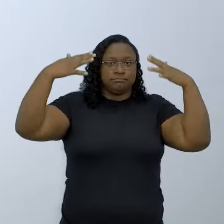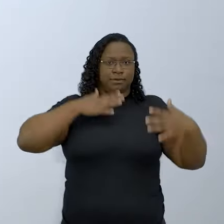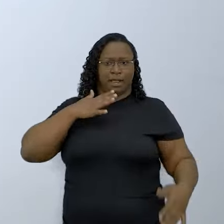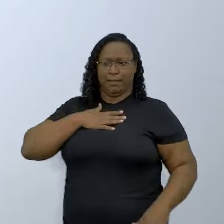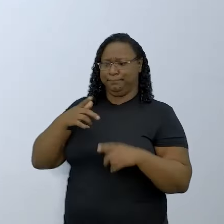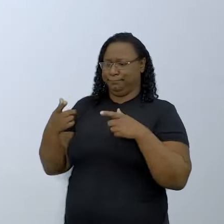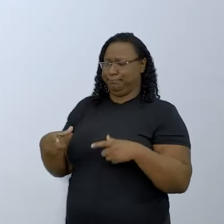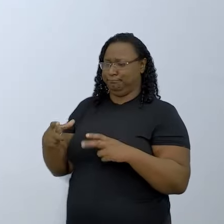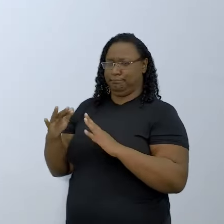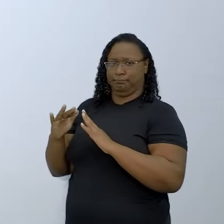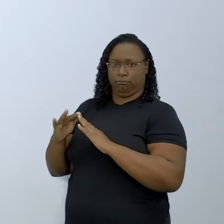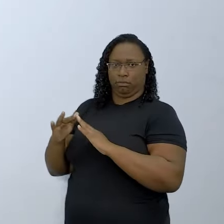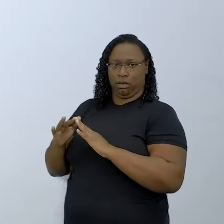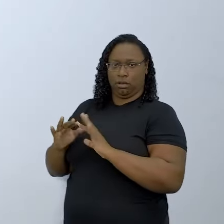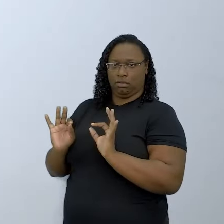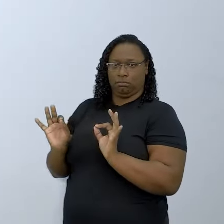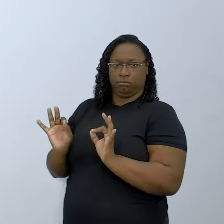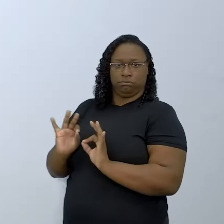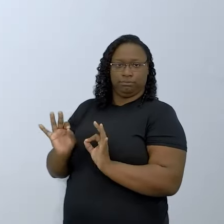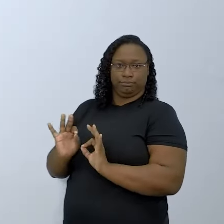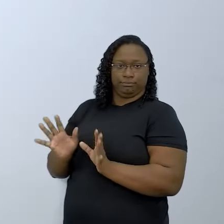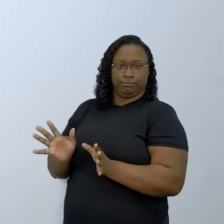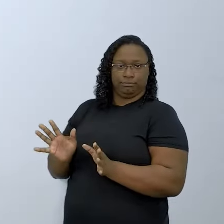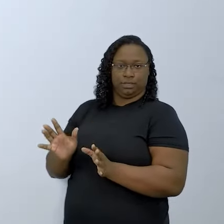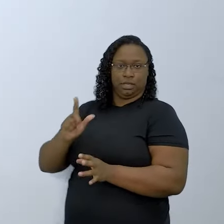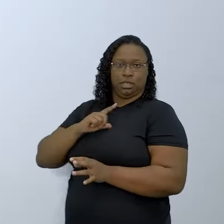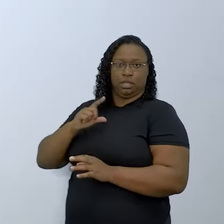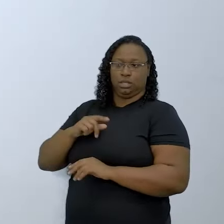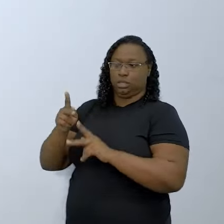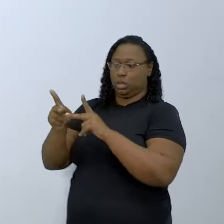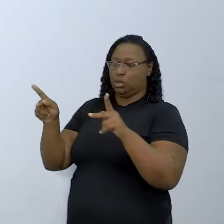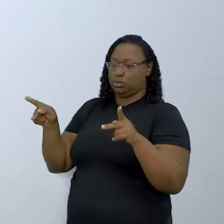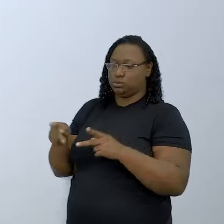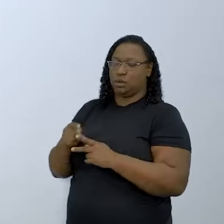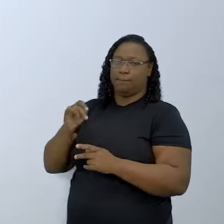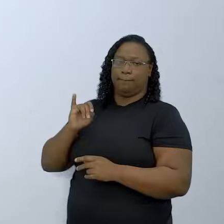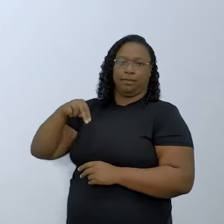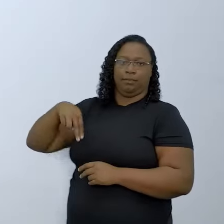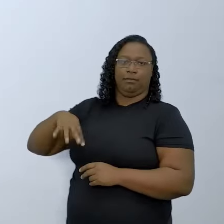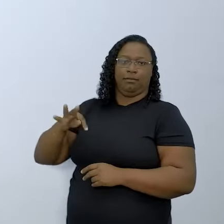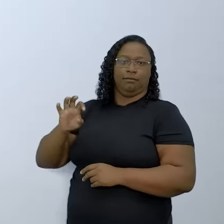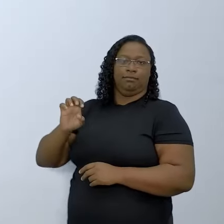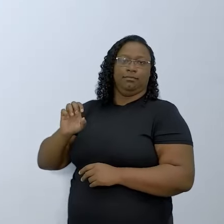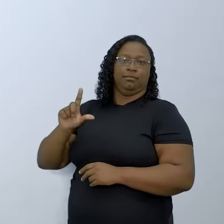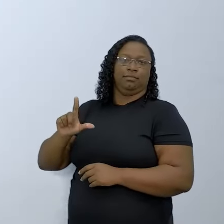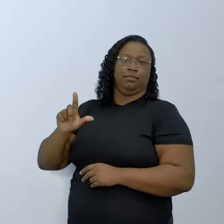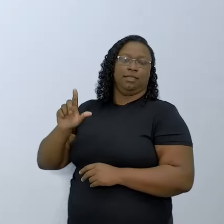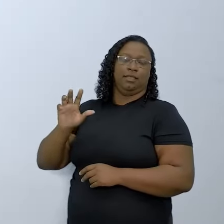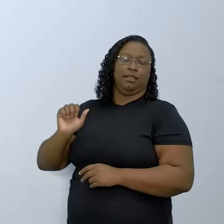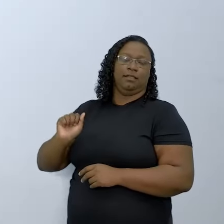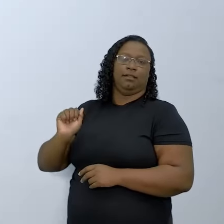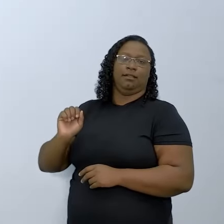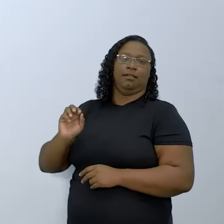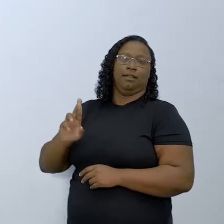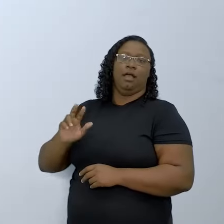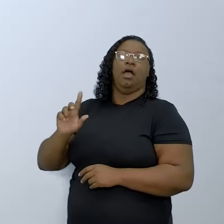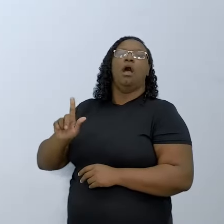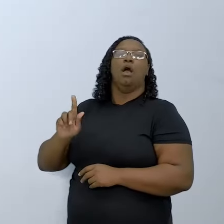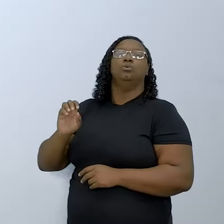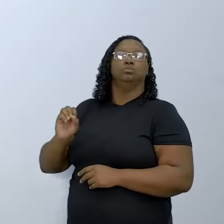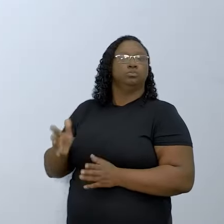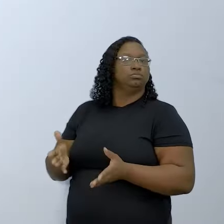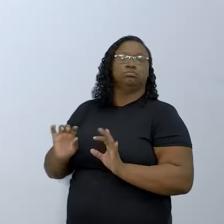Pra não dizer que não tem nada, tem o Shopping Interlagos. E é o máximo que a gente tá fazendo por vocês. é o único recurso que você tem próximo a todos